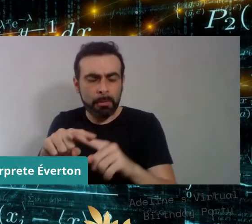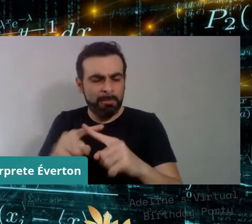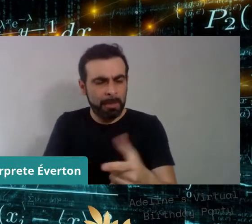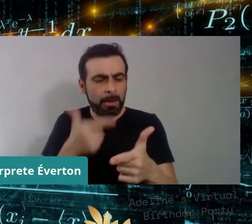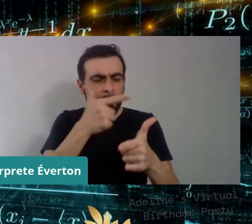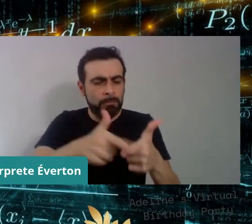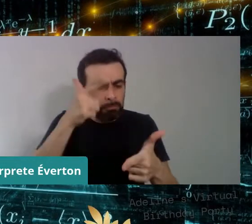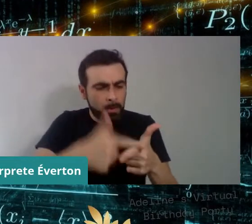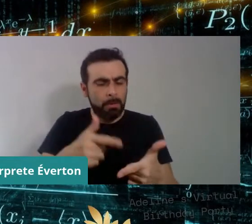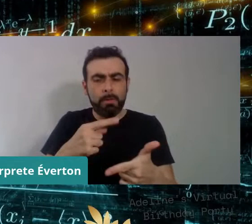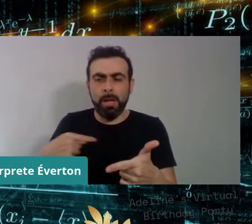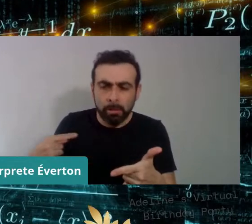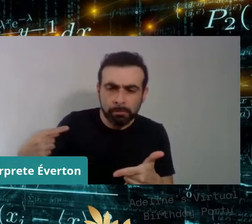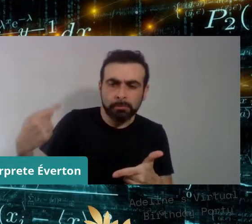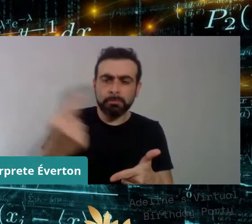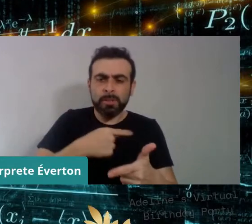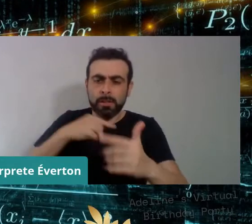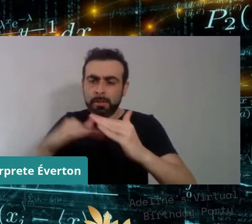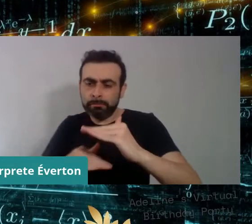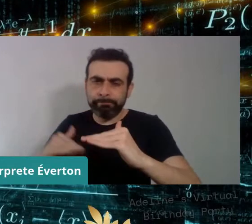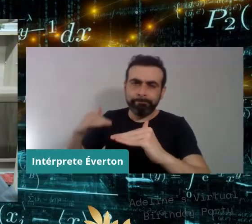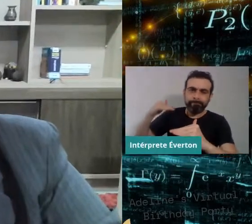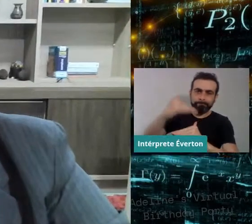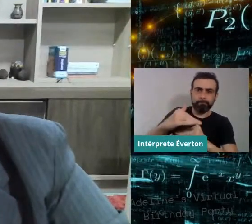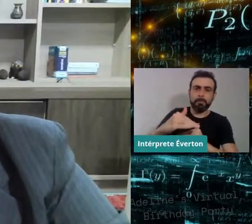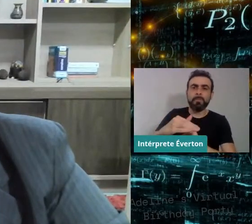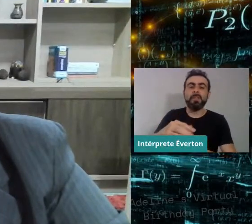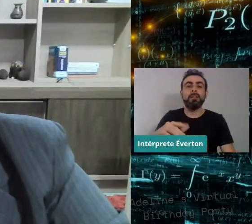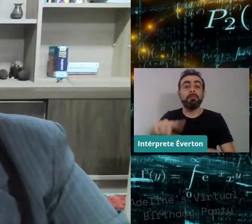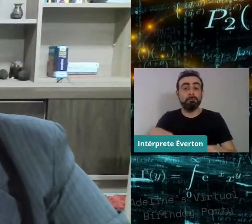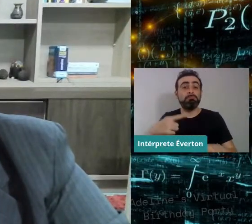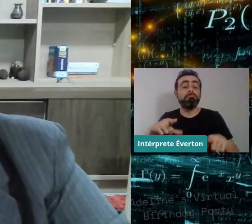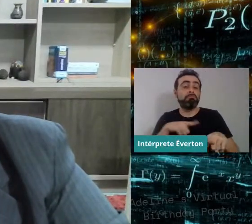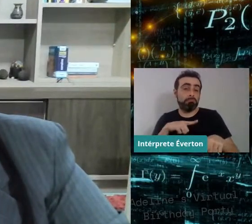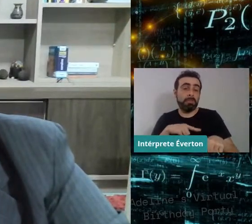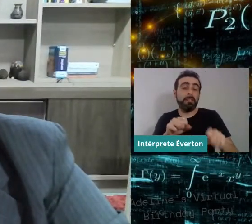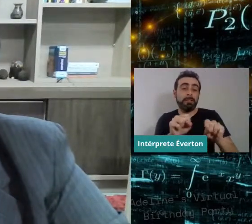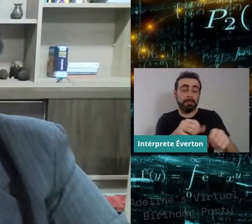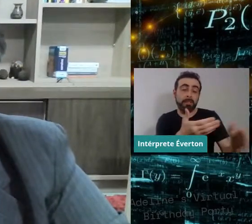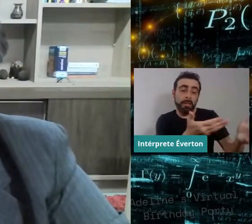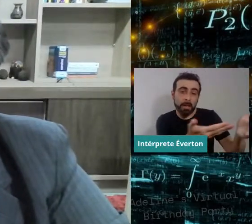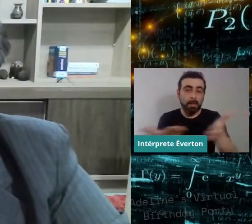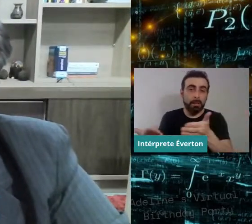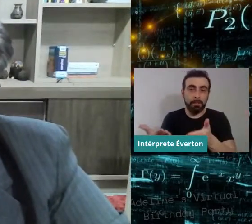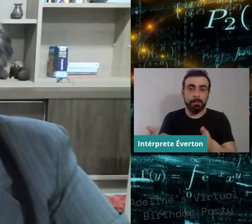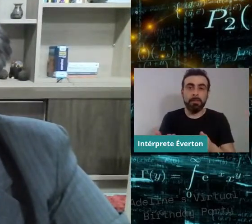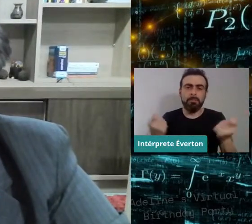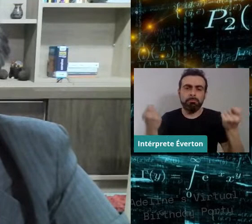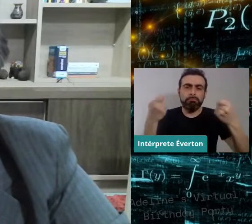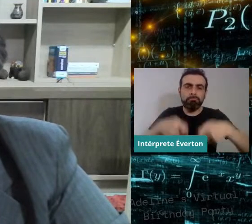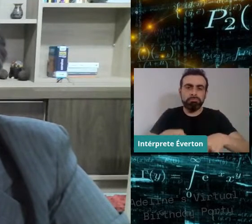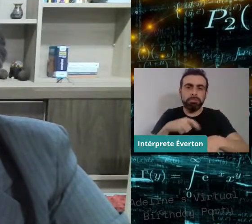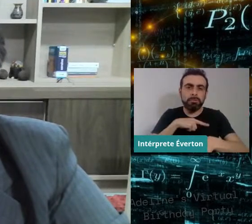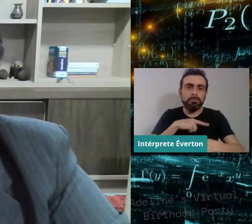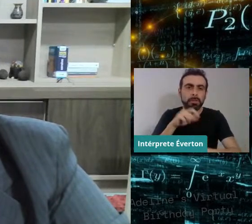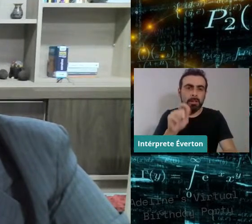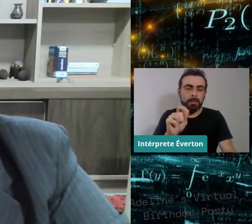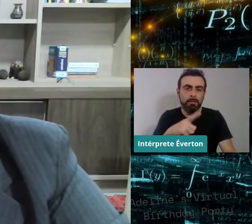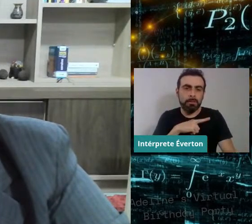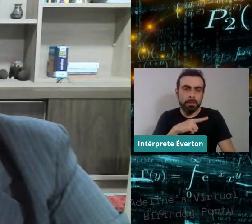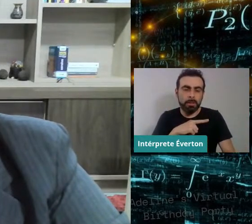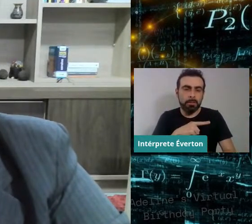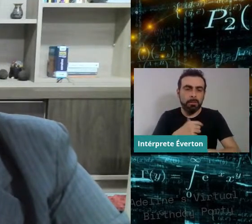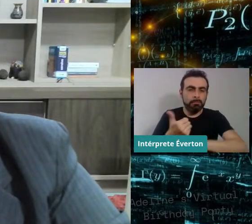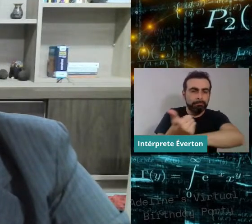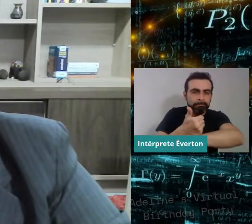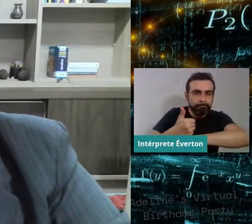vamos superá-las e, enfim, né, nós teremos essa possibilidade de fazer bons